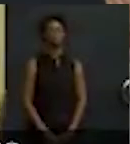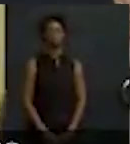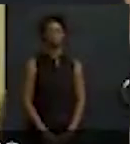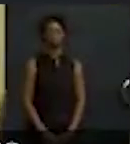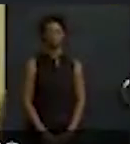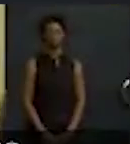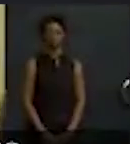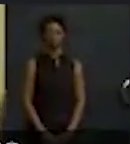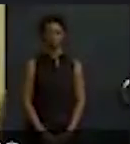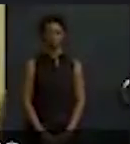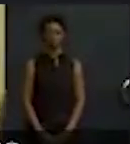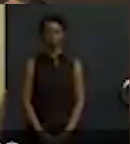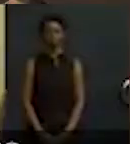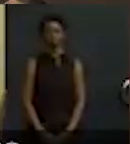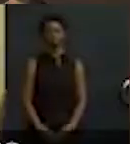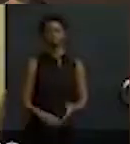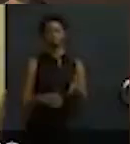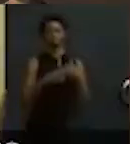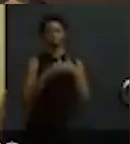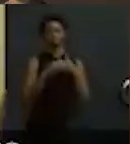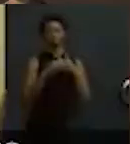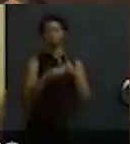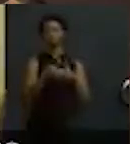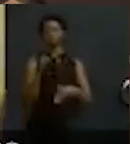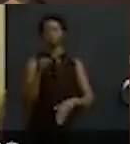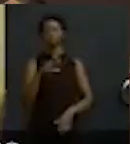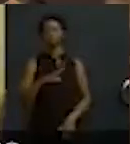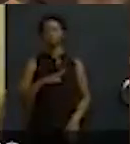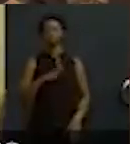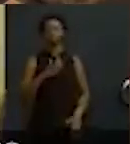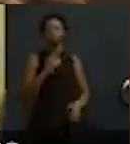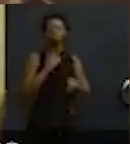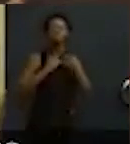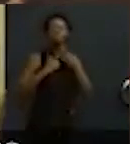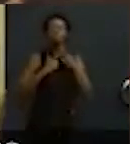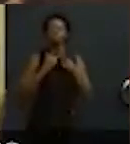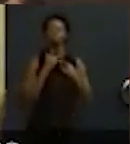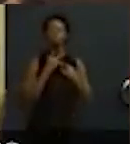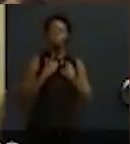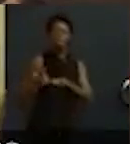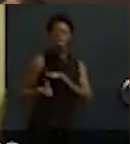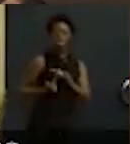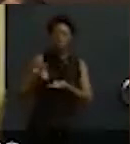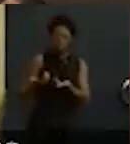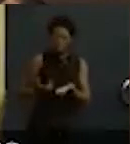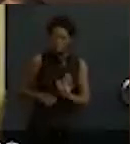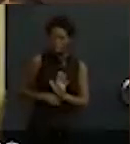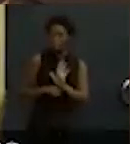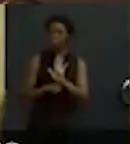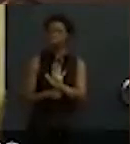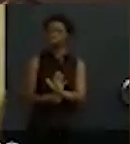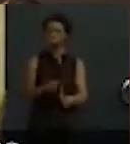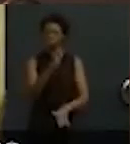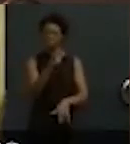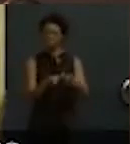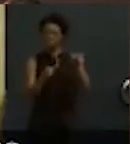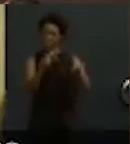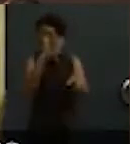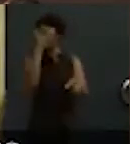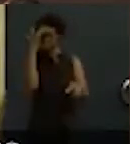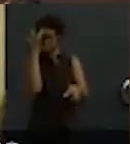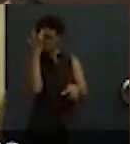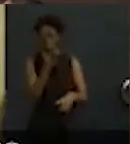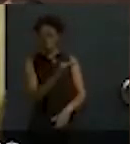Norteado por obstinada disposição e desejo de servir ao próximo, o nosso próximo